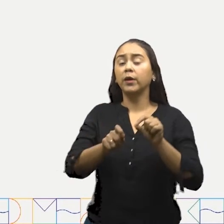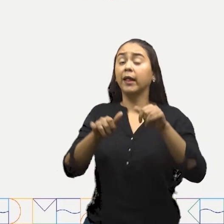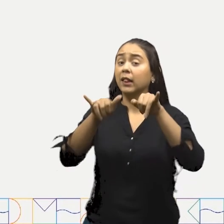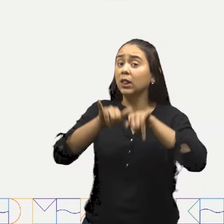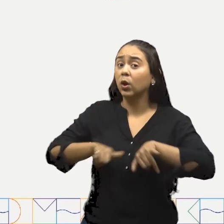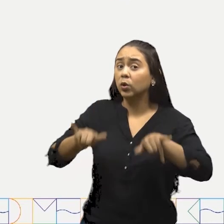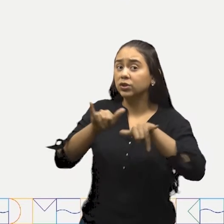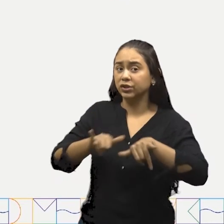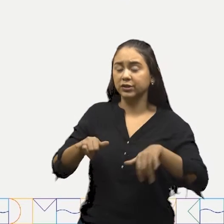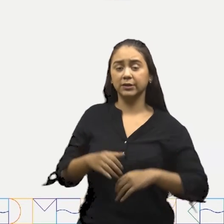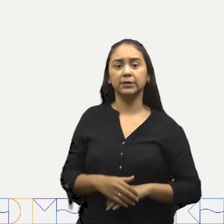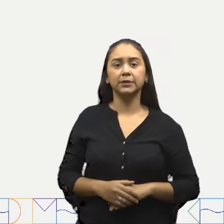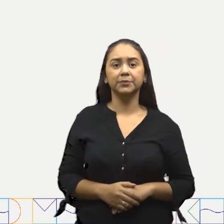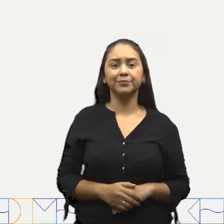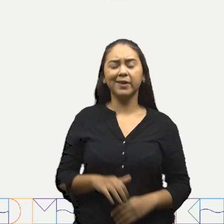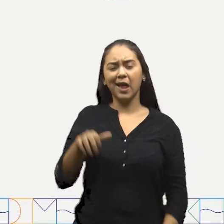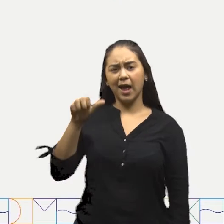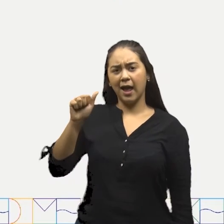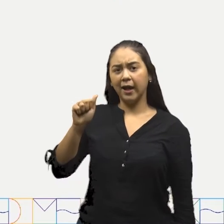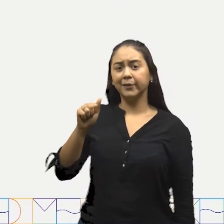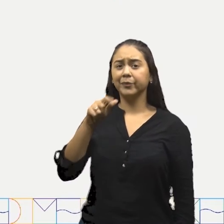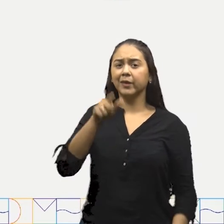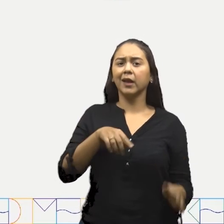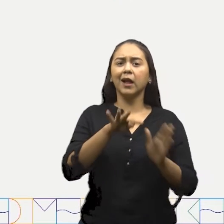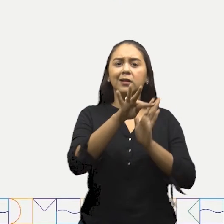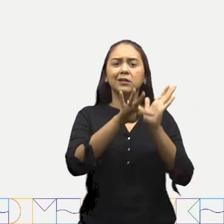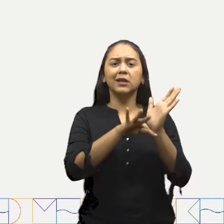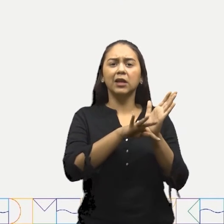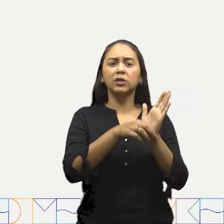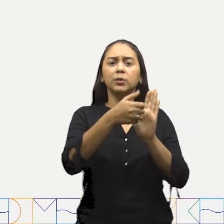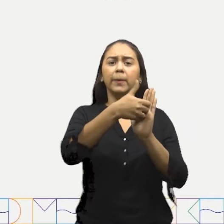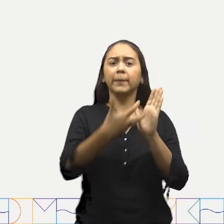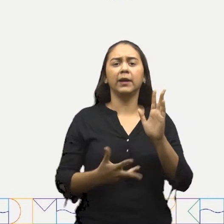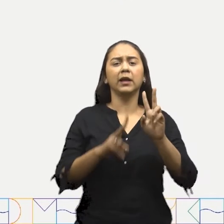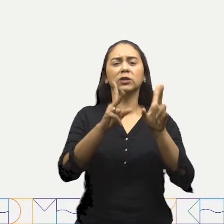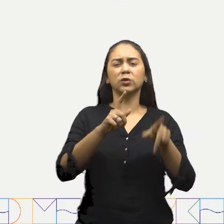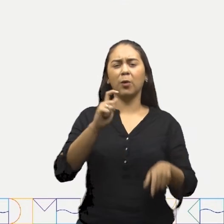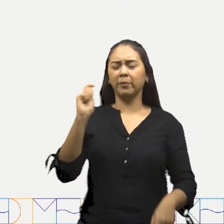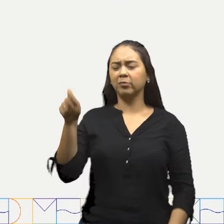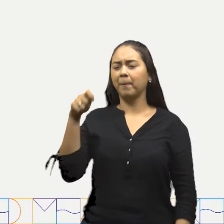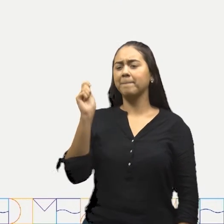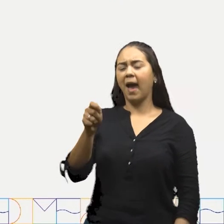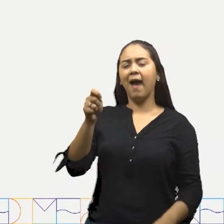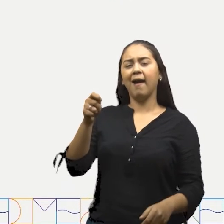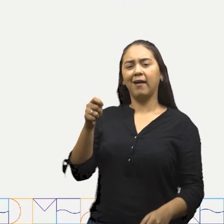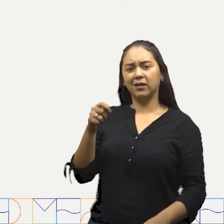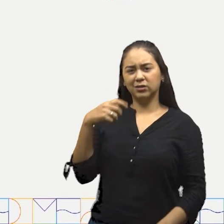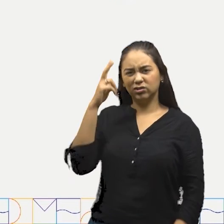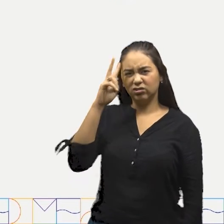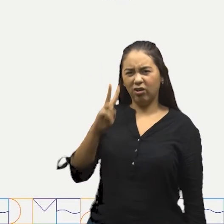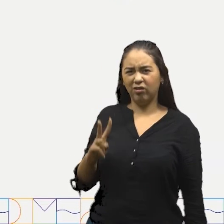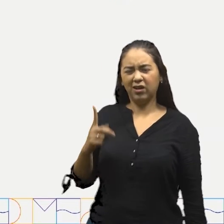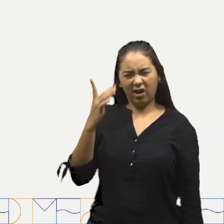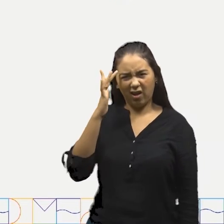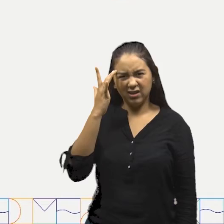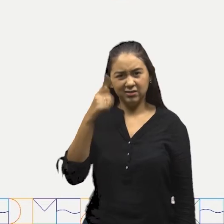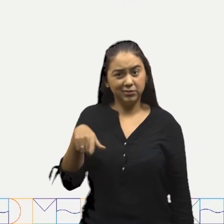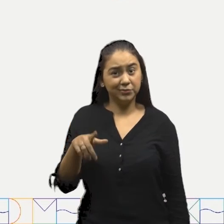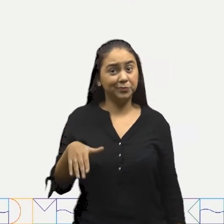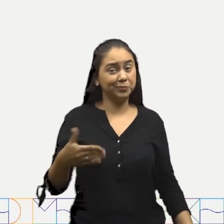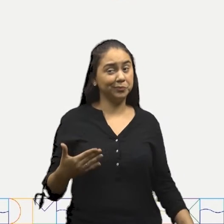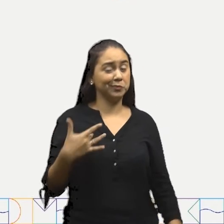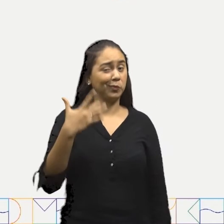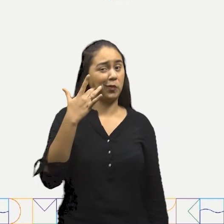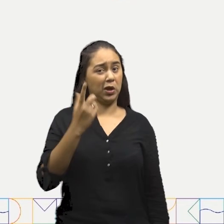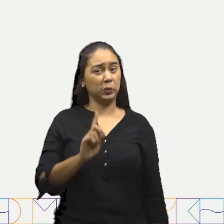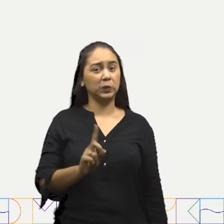chamar de notícia. Letra A. É um texto que fala sobre os contos de fadas. Será mesmo que notícia é sobre